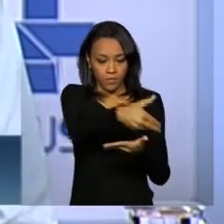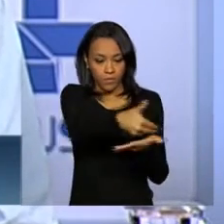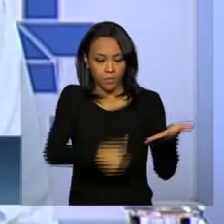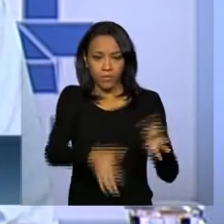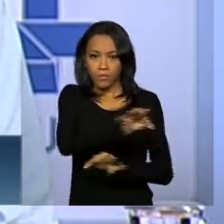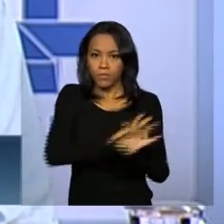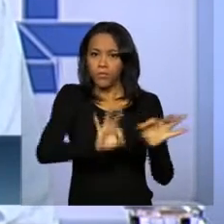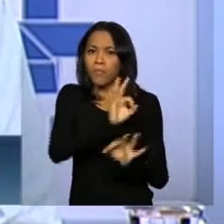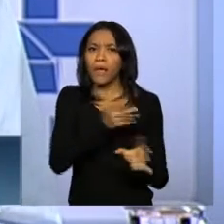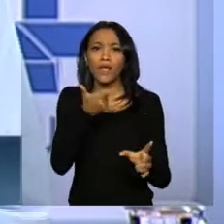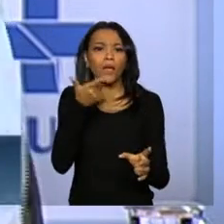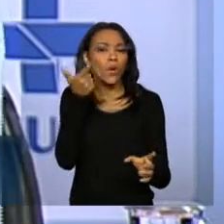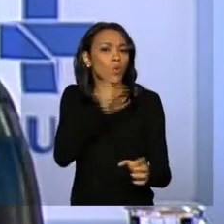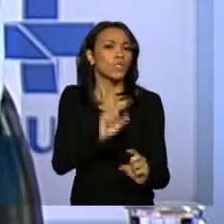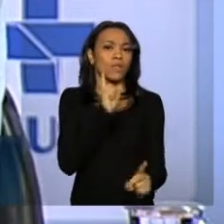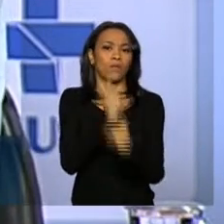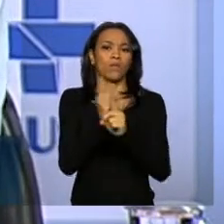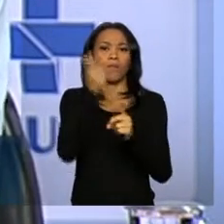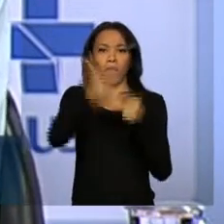identificação de casos.